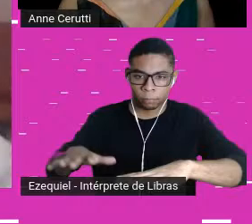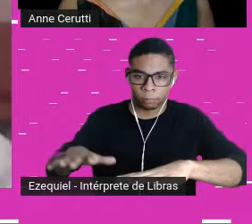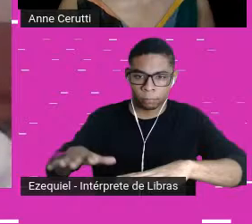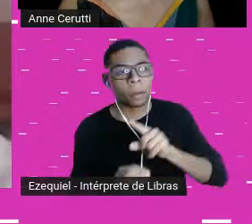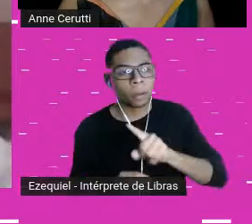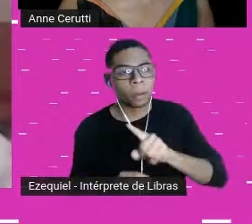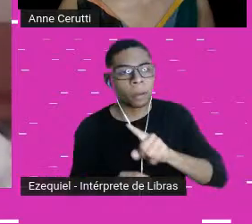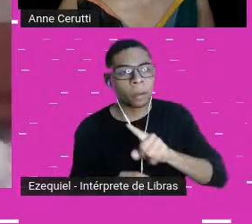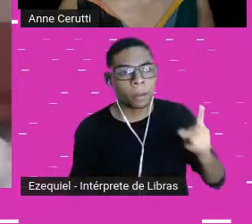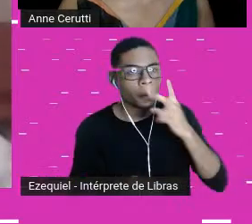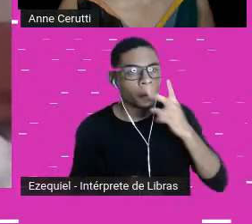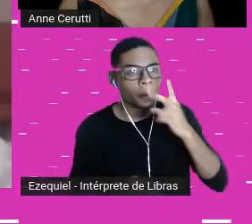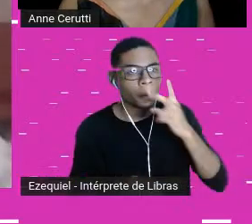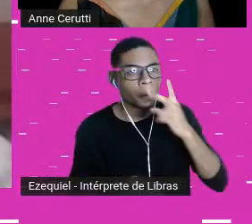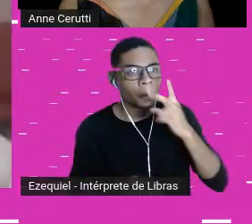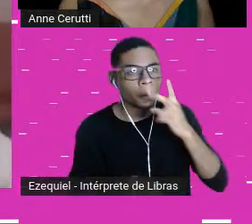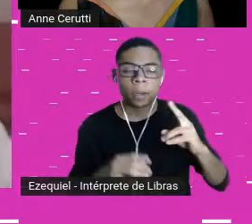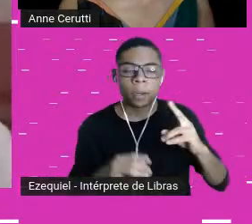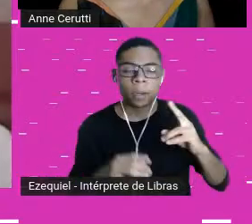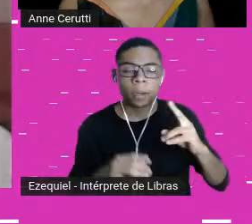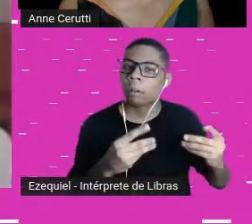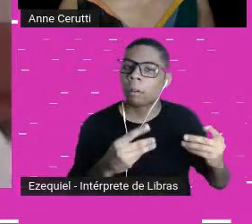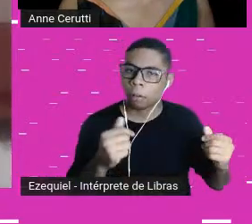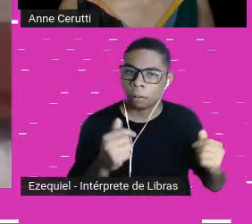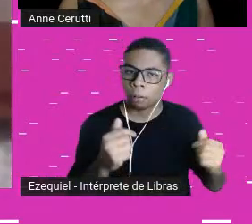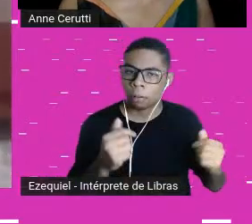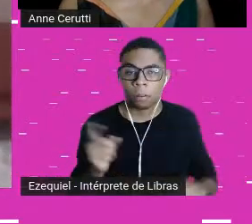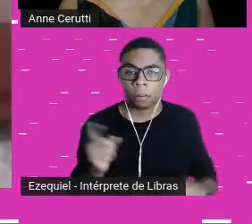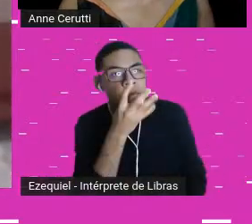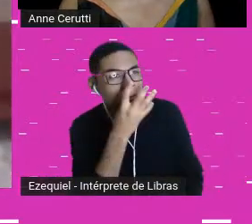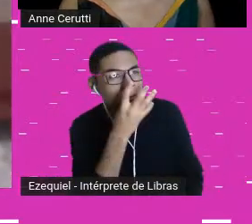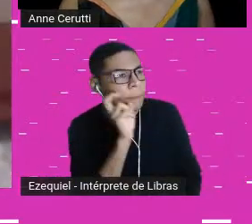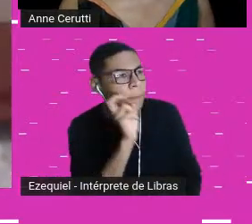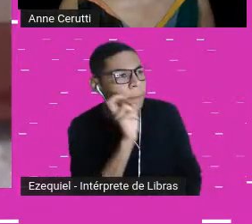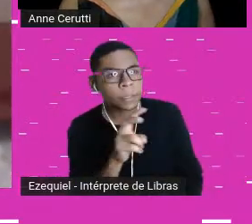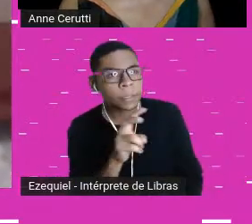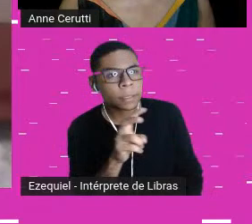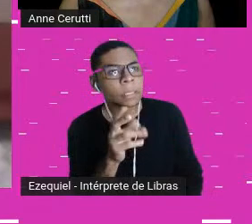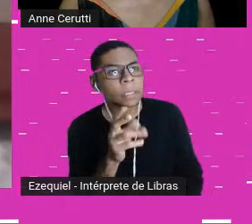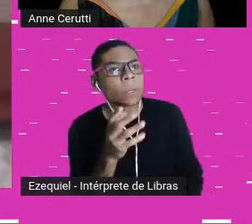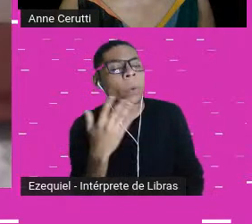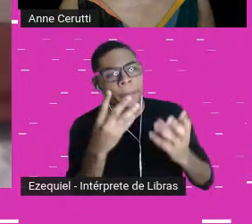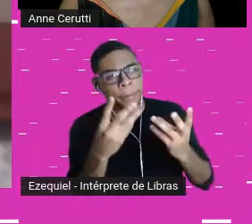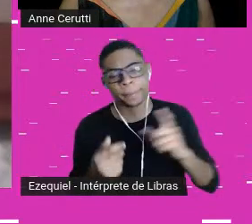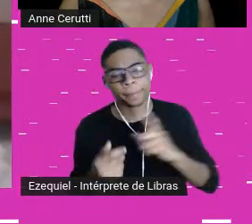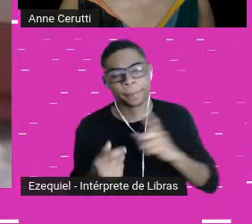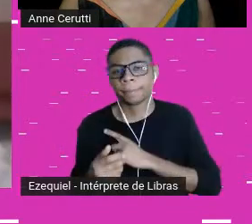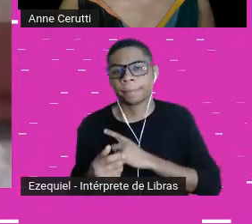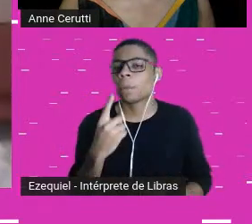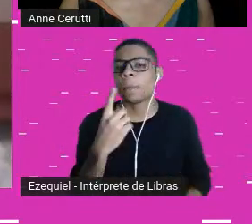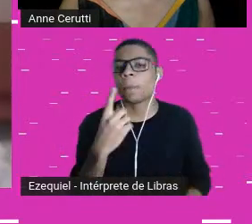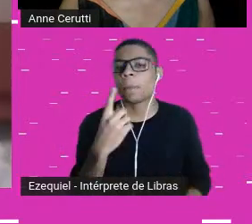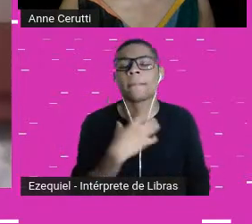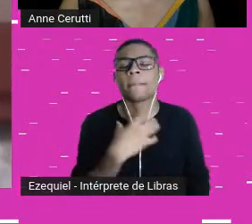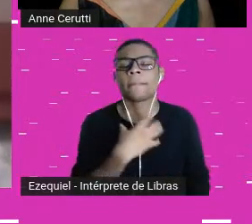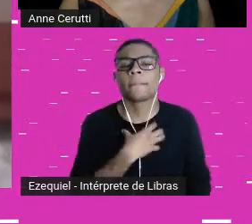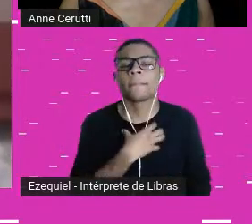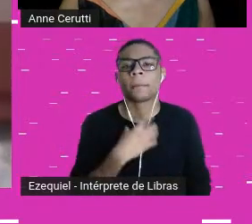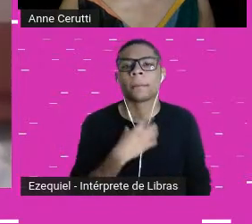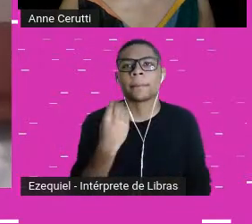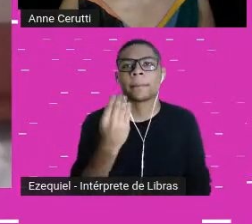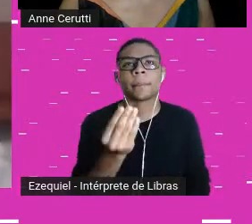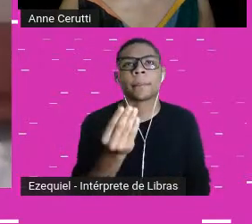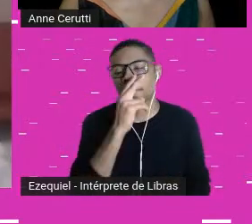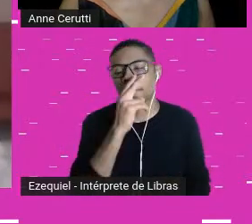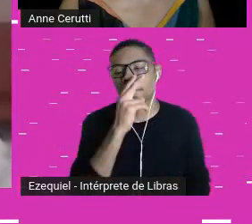como isso também de alguma maneira você trouxe, né, para esse figurino em